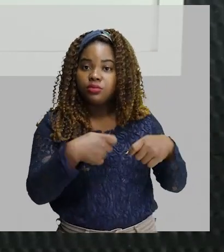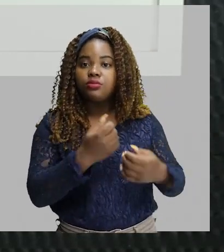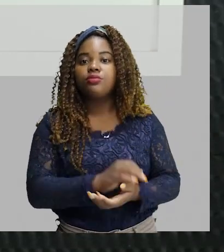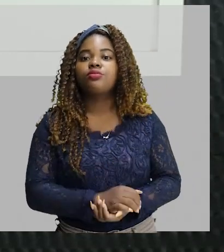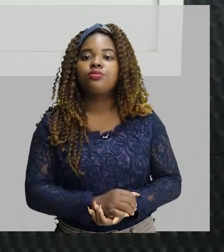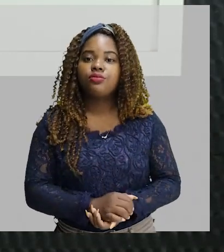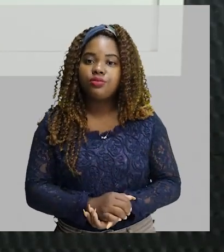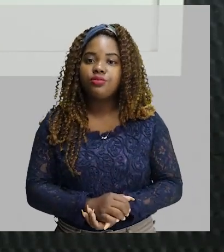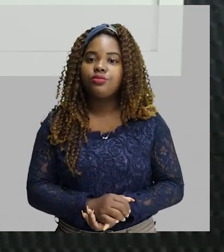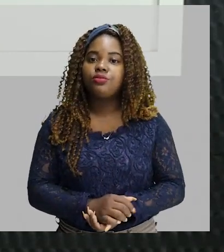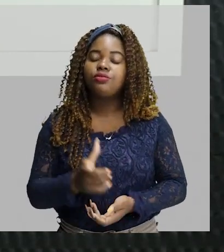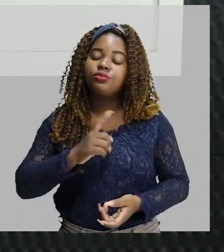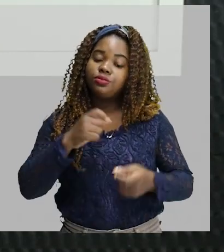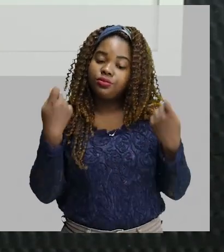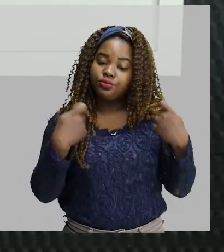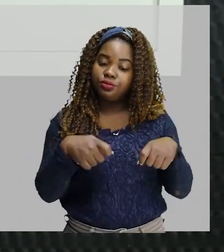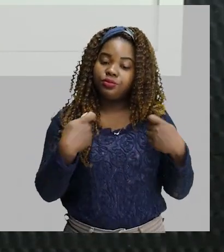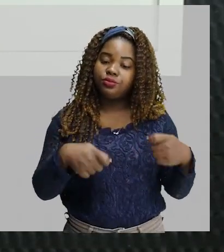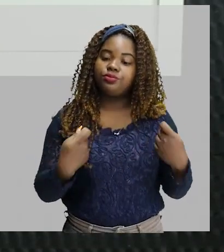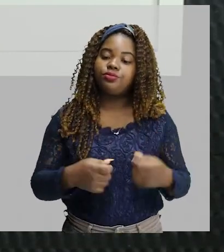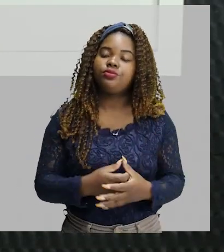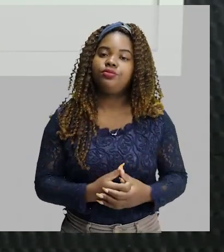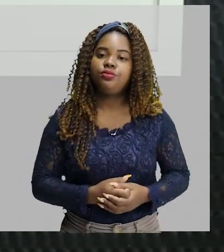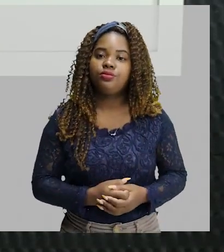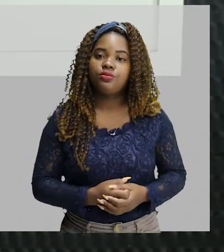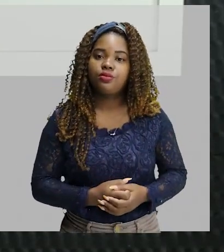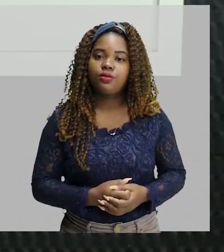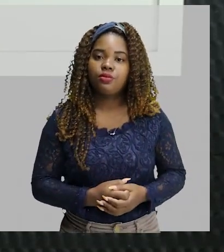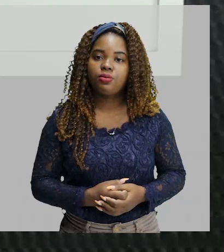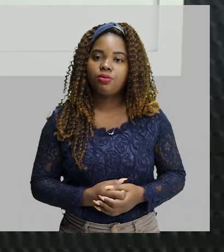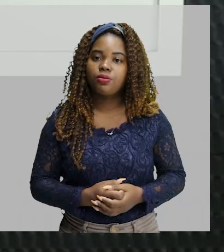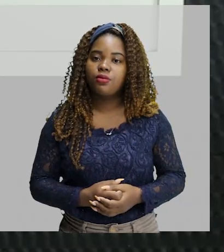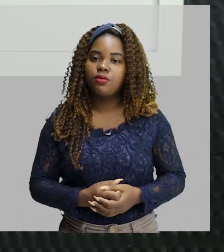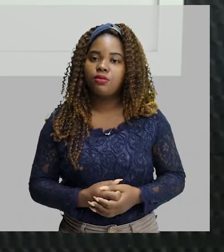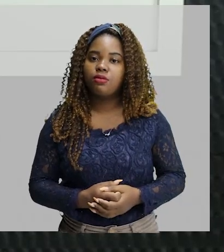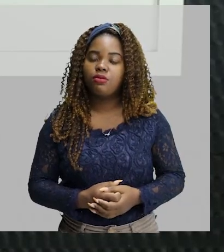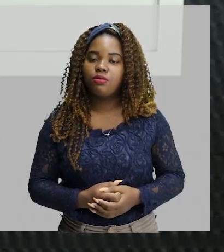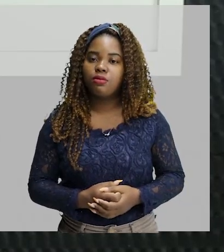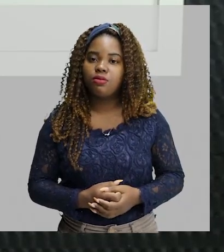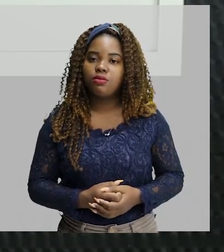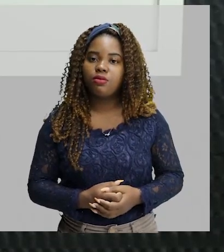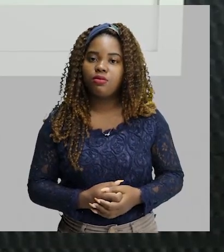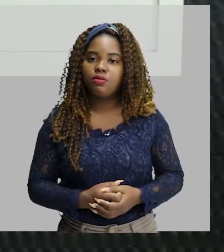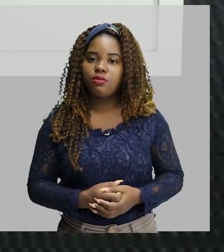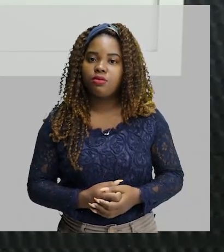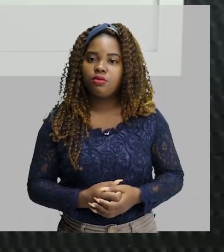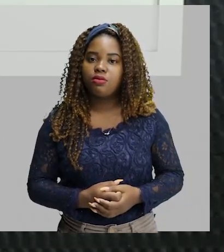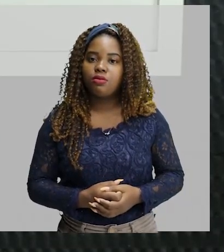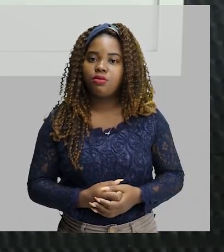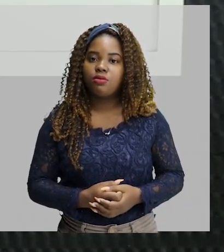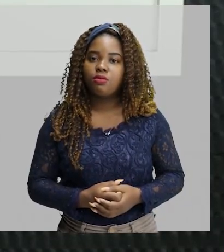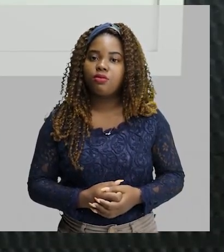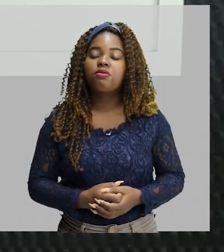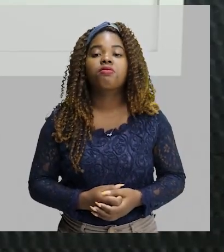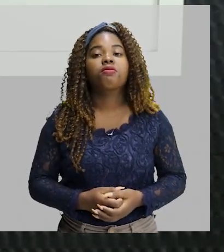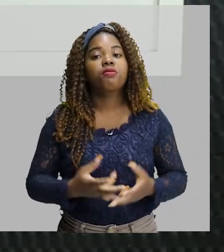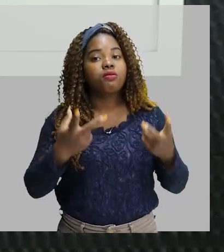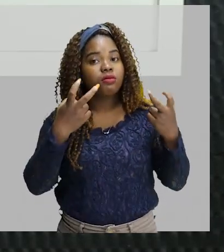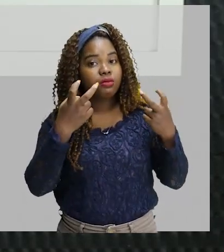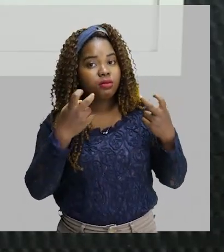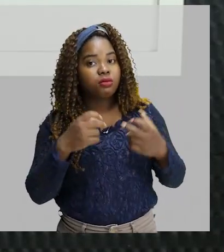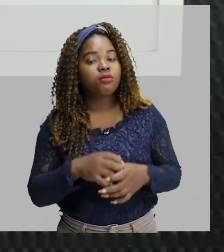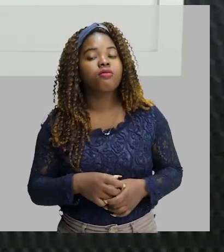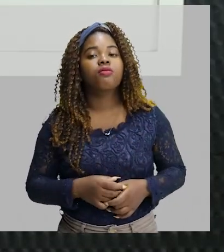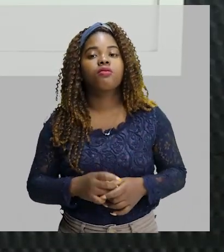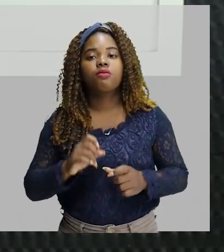como necessidade, aquilo que é um imperativo, daí você ouviu falar muito em imperativo categórico, ou seja,